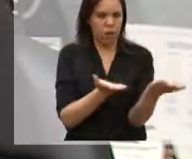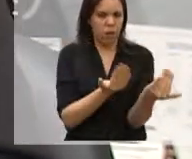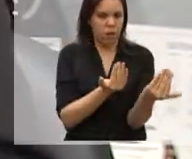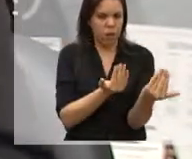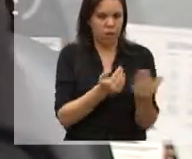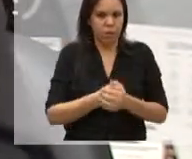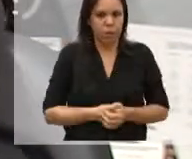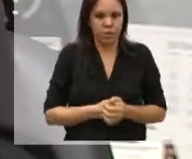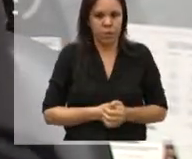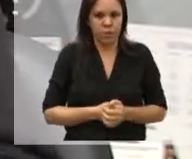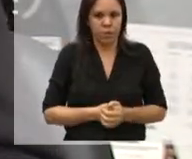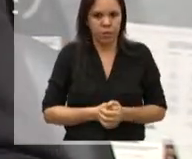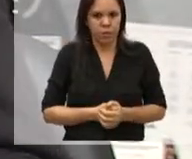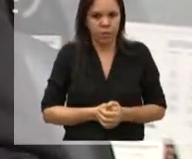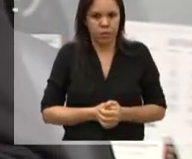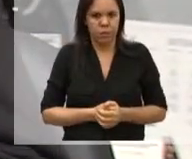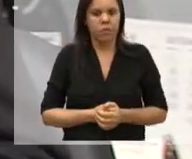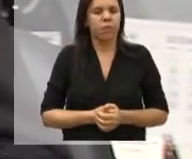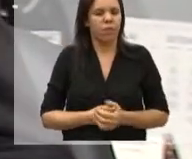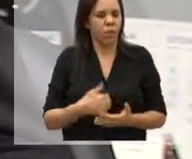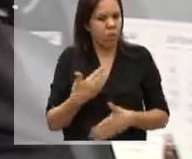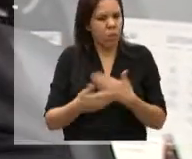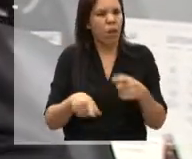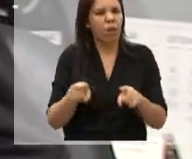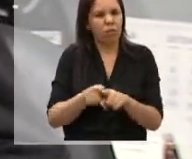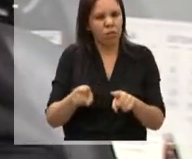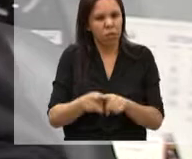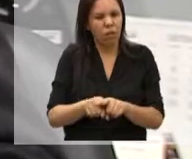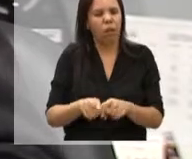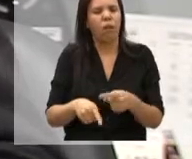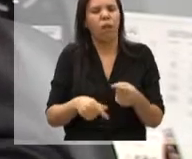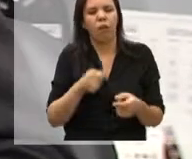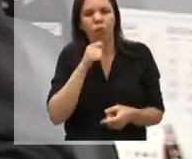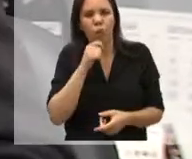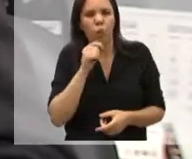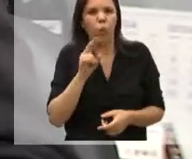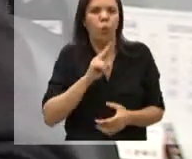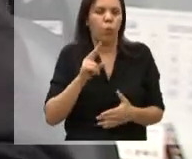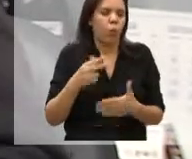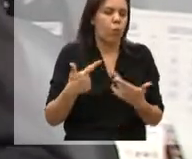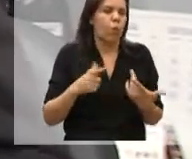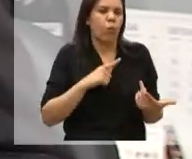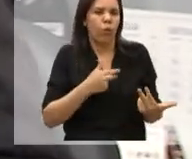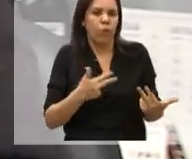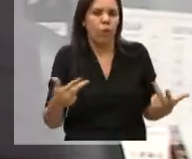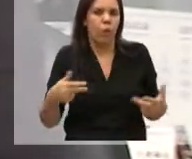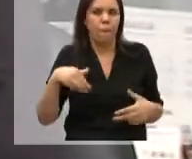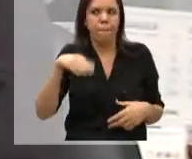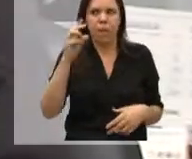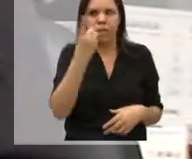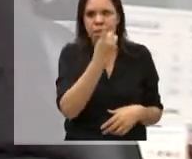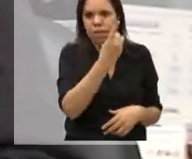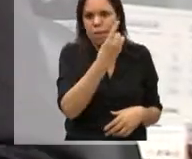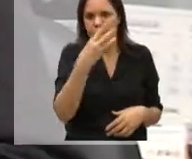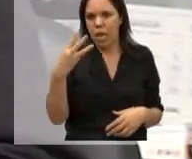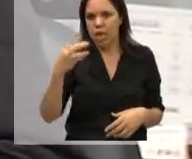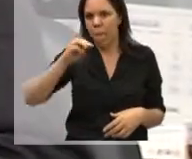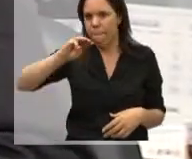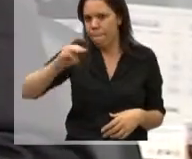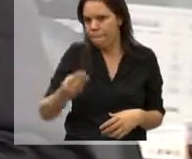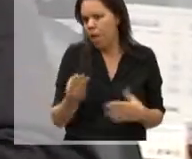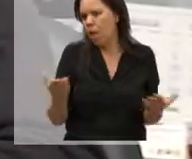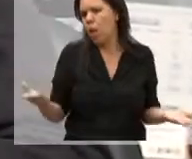jovem, né? E estamos vivendo também de caráter de excepcionalidade, porque é um país que nós temos aí mais de 13 milhões de